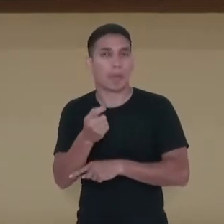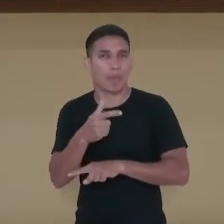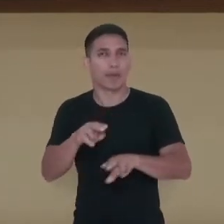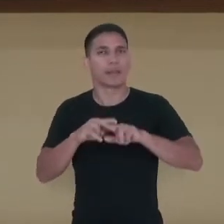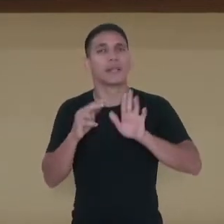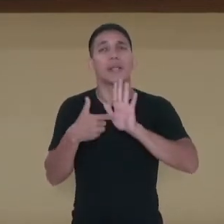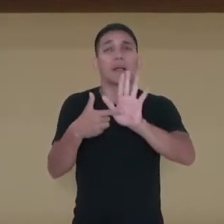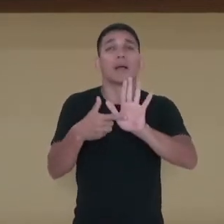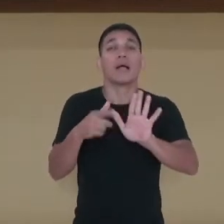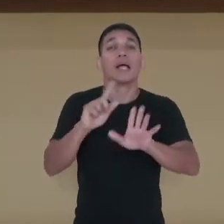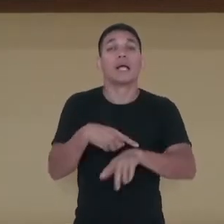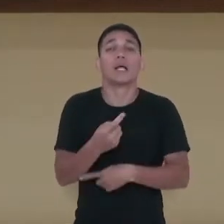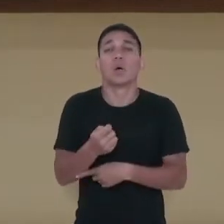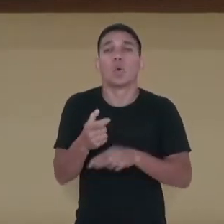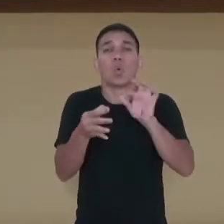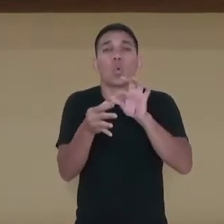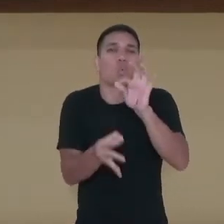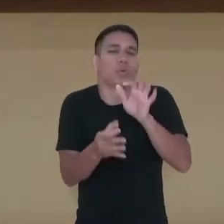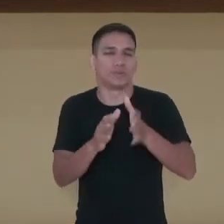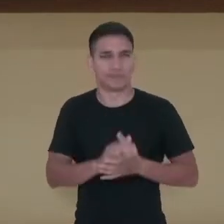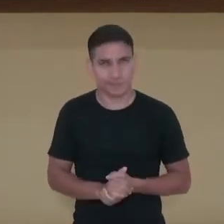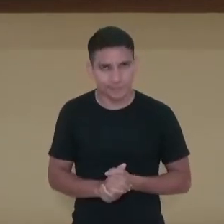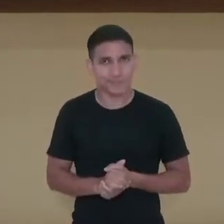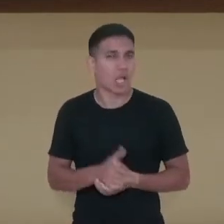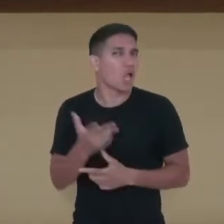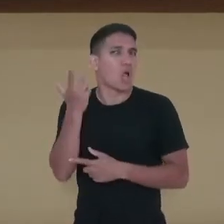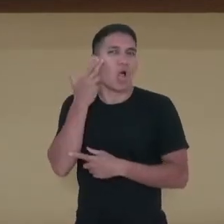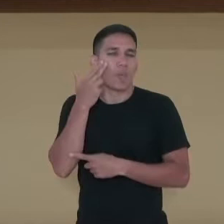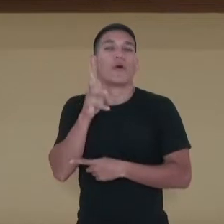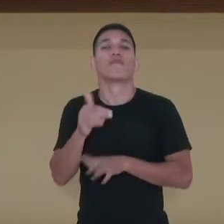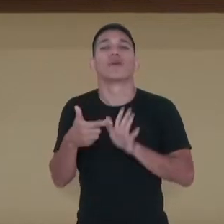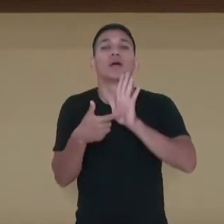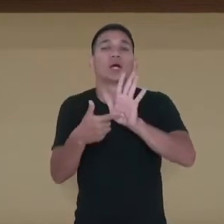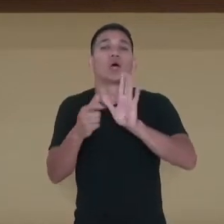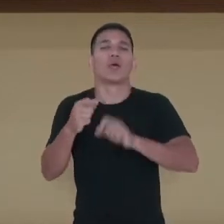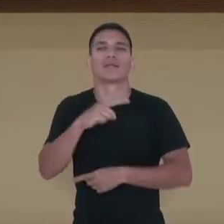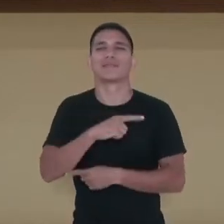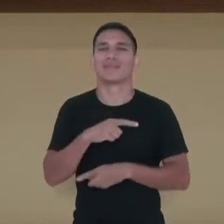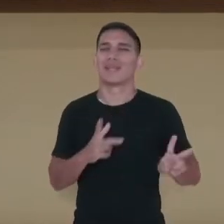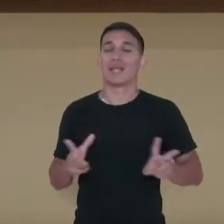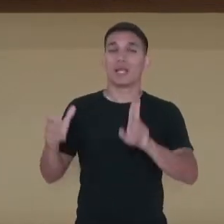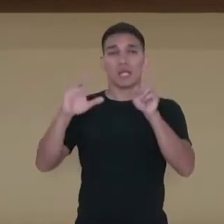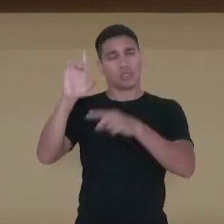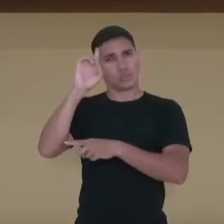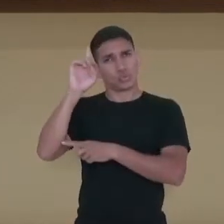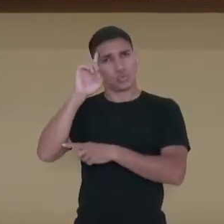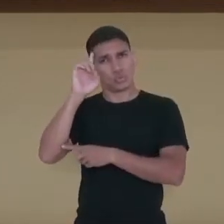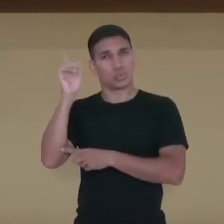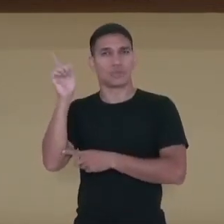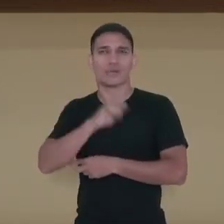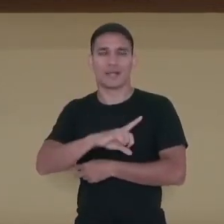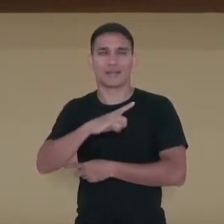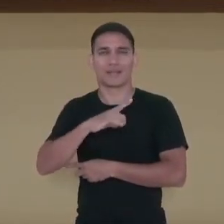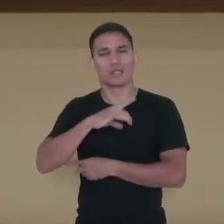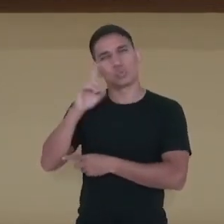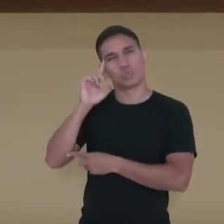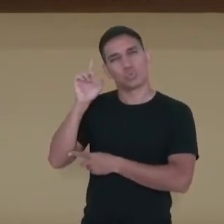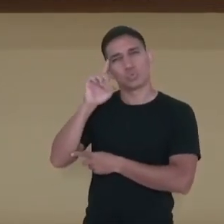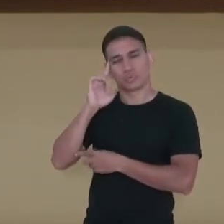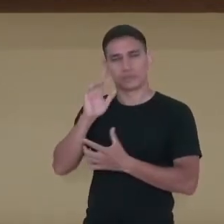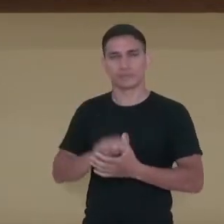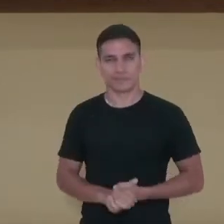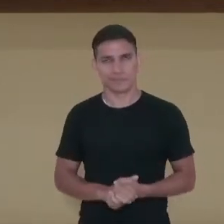muito curto. E, geralmente, ela vai ter aí um recorte do dia a dia, um recorte cotidiano. Então, uma